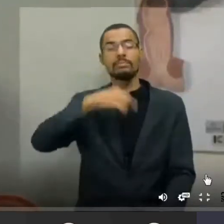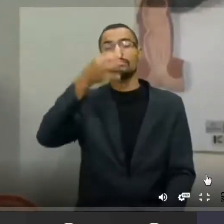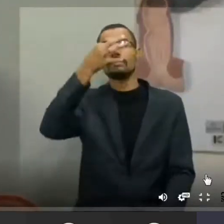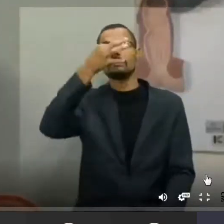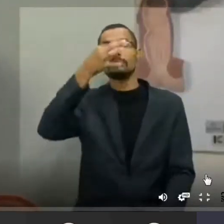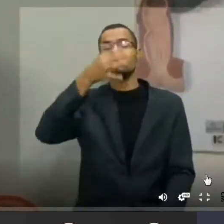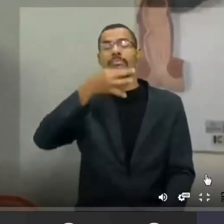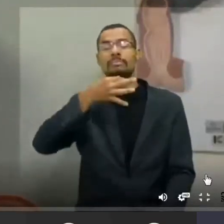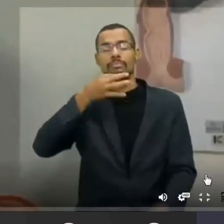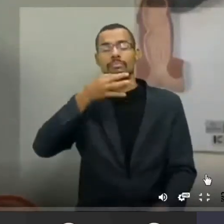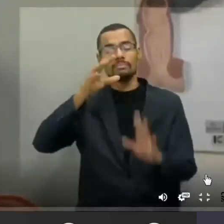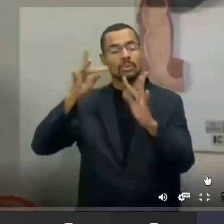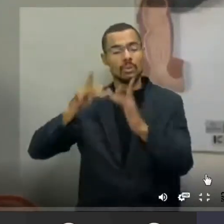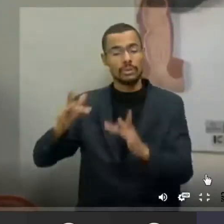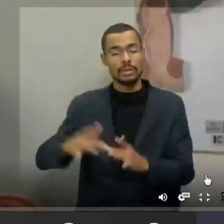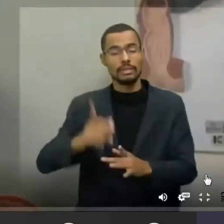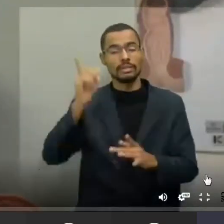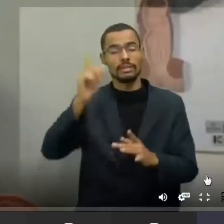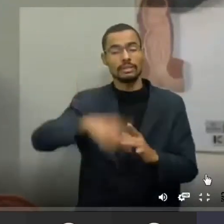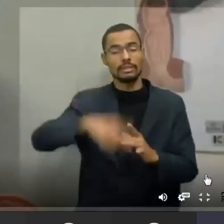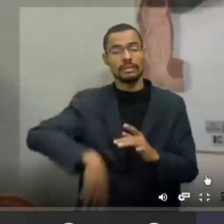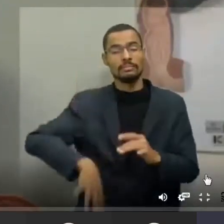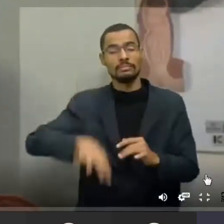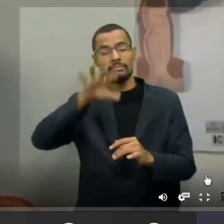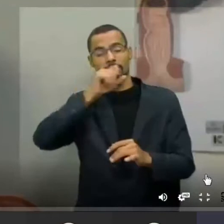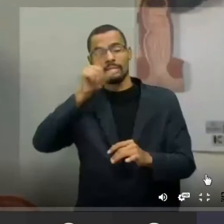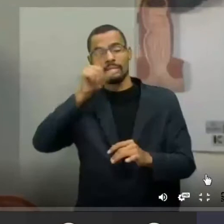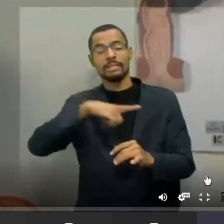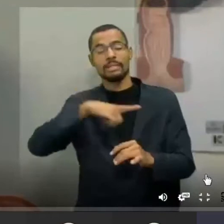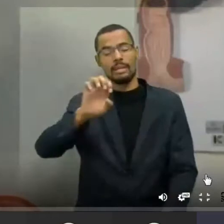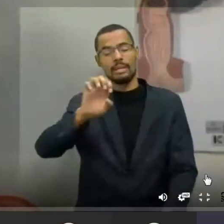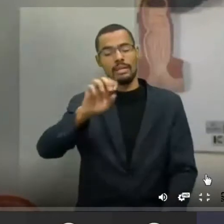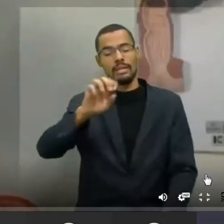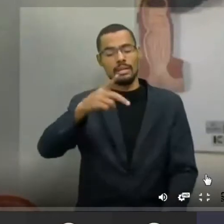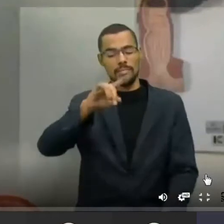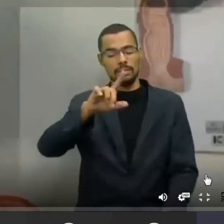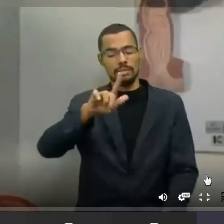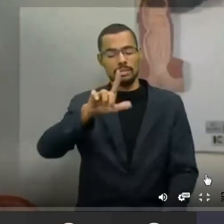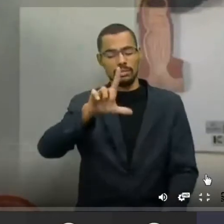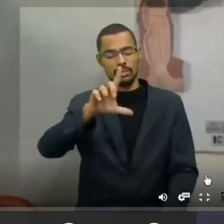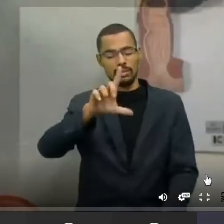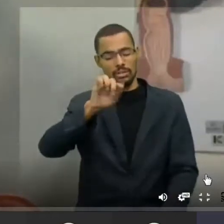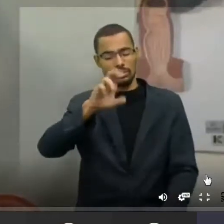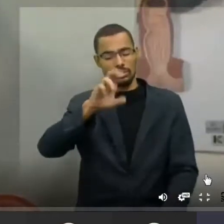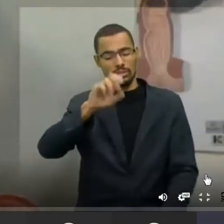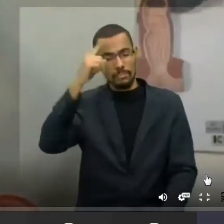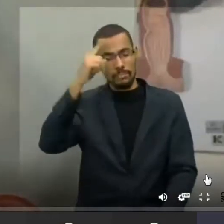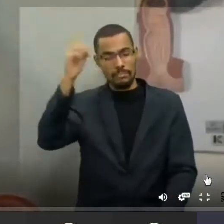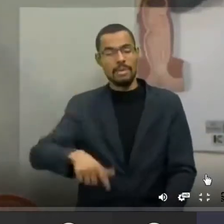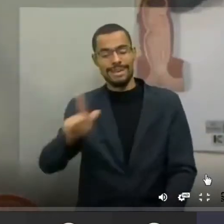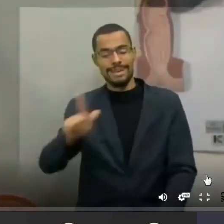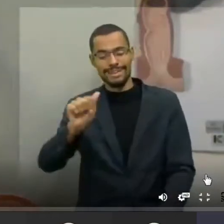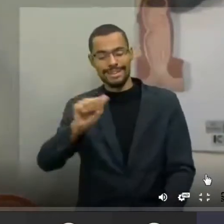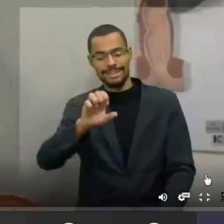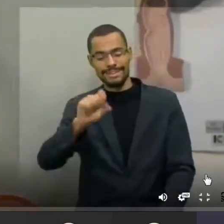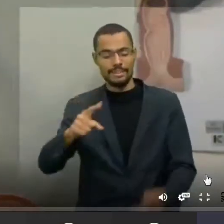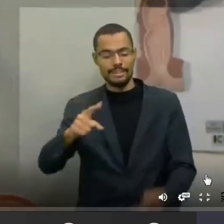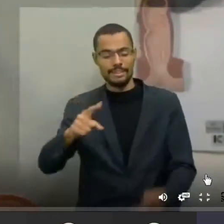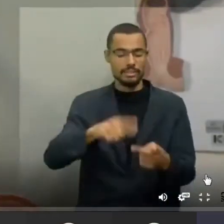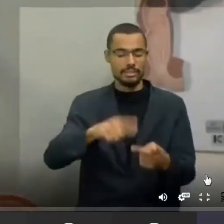conecta com o sistema respiratório, e ali eu tenho a epiglote, naquela membrana azul, que controla, então, a passagem de gases e